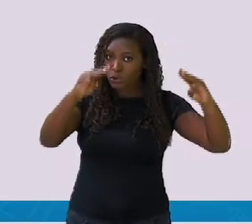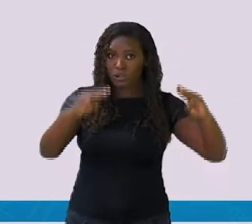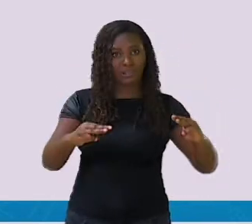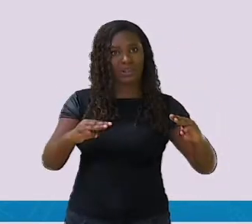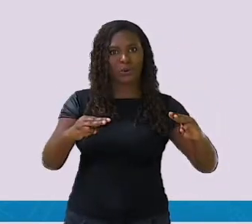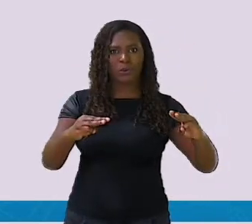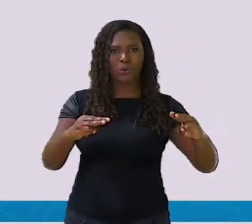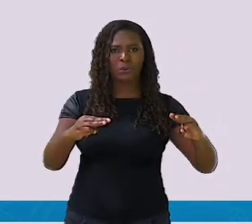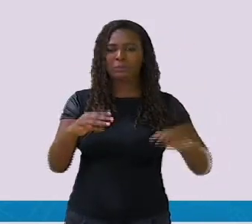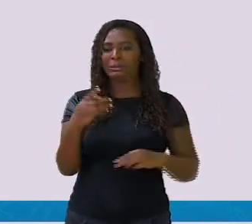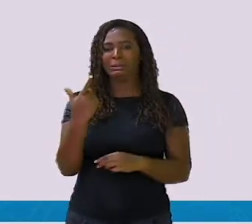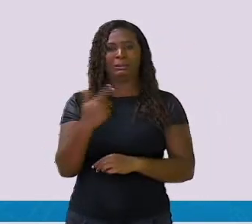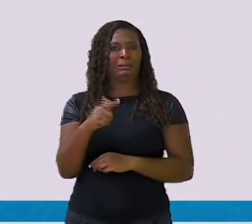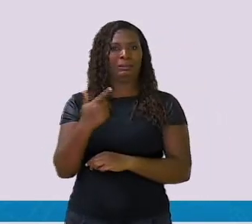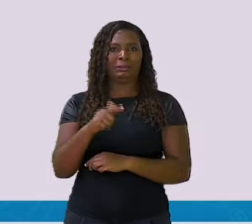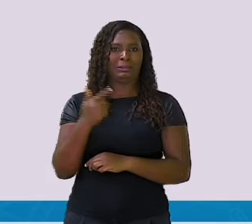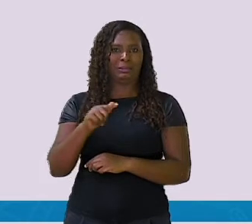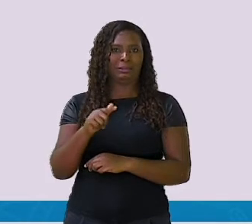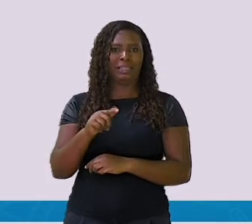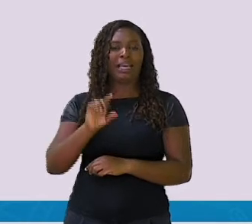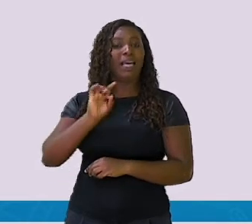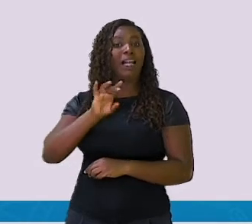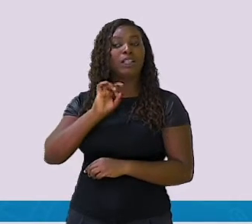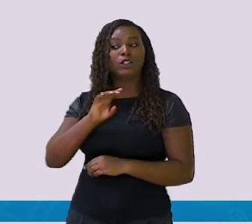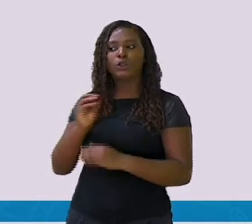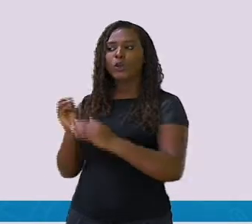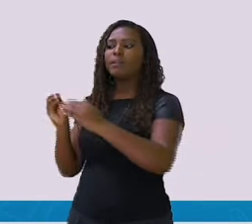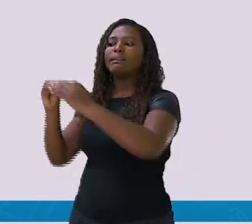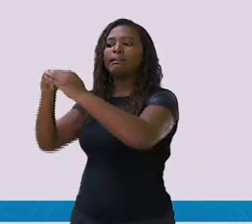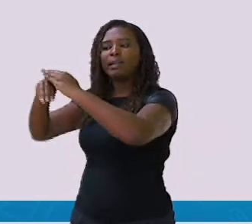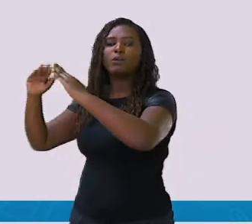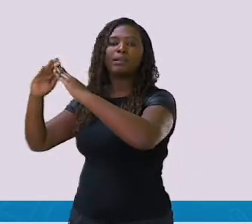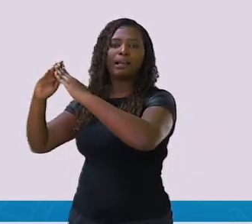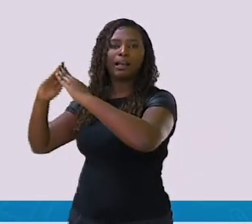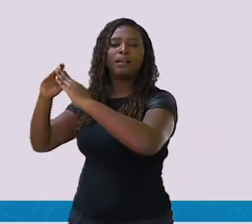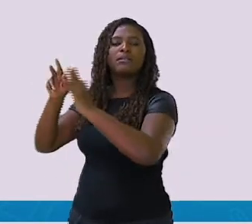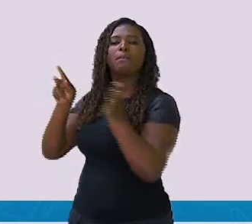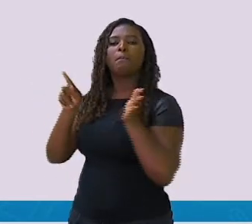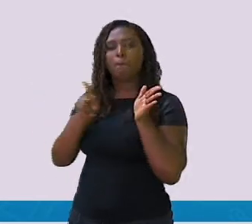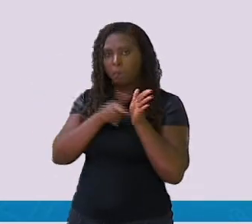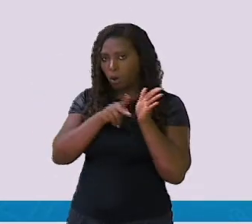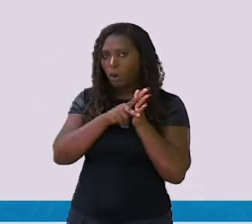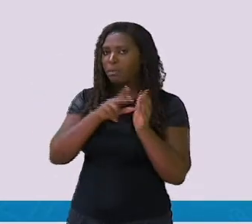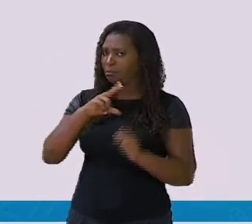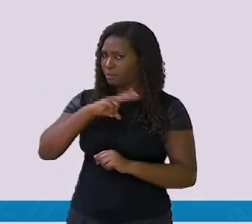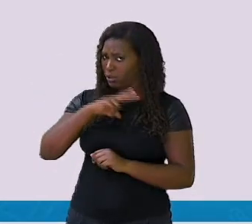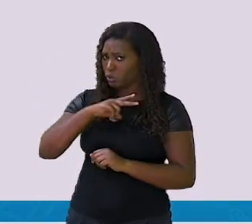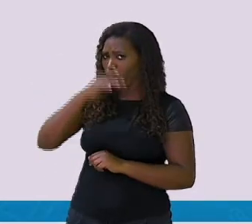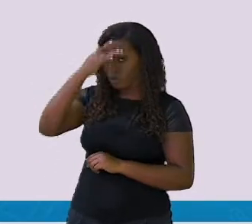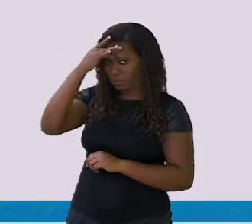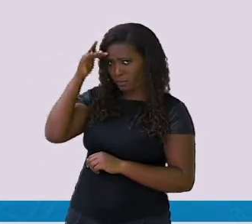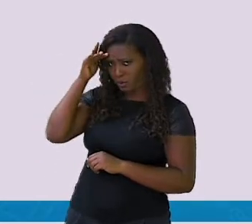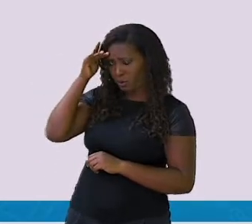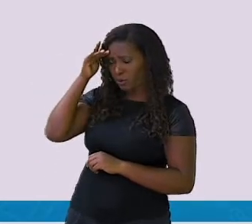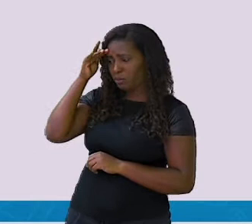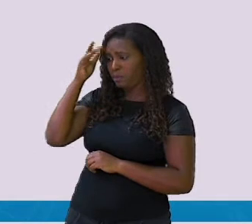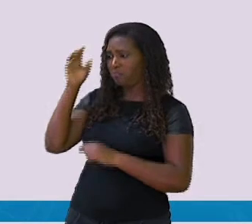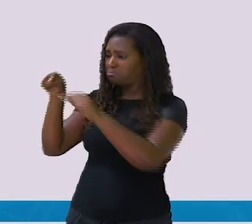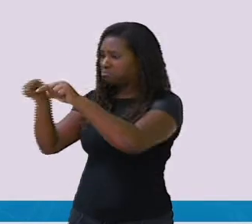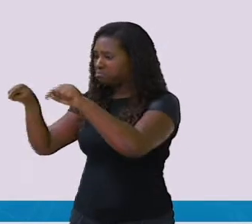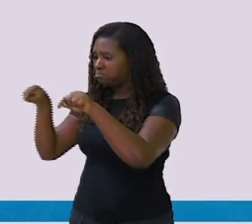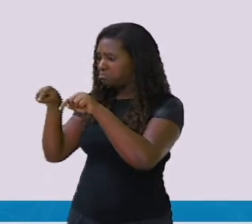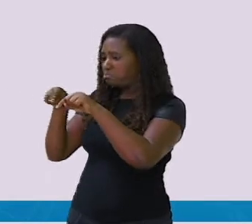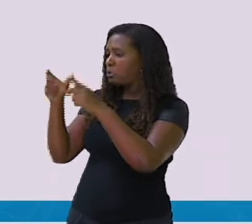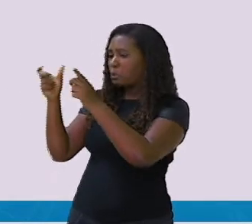era na própria casa, um ambiente que tinha ali. Neste espaço podia ter de tudo, olha lá,